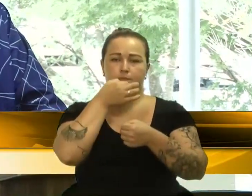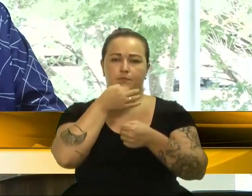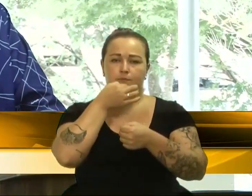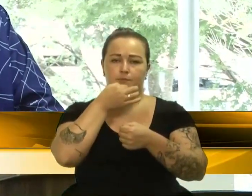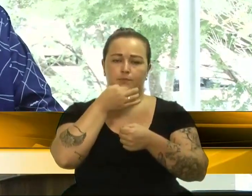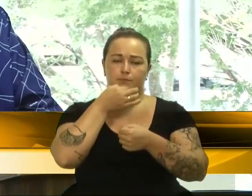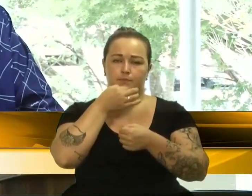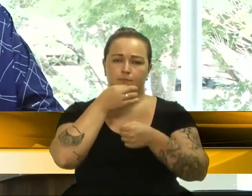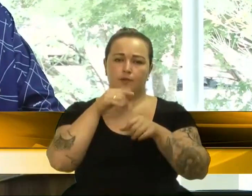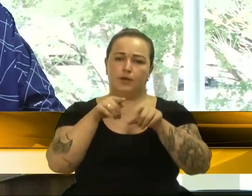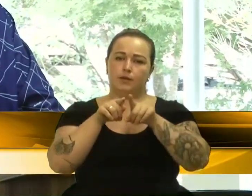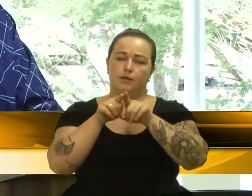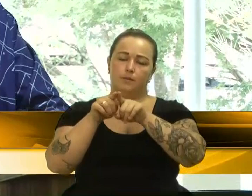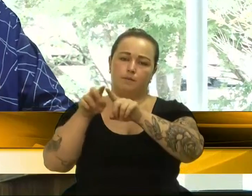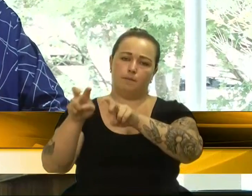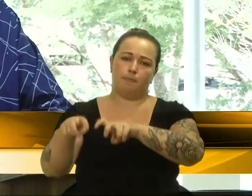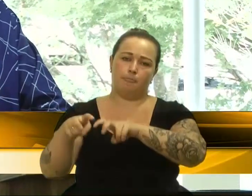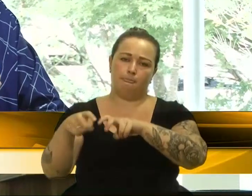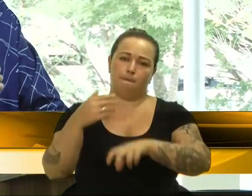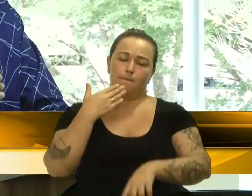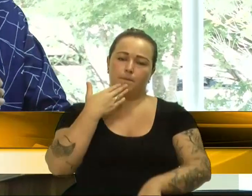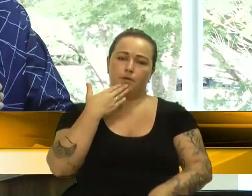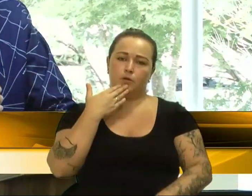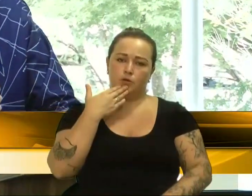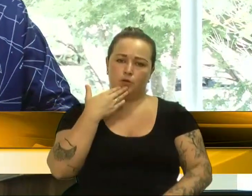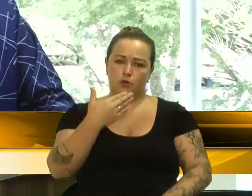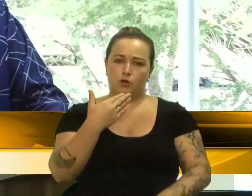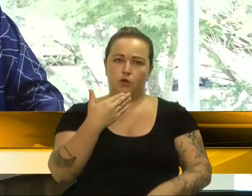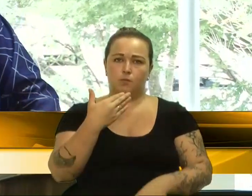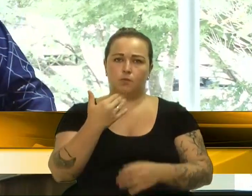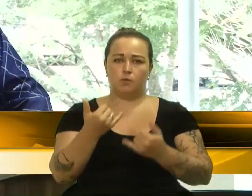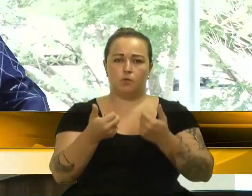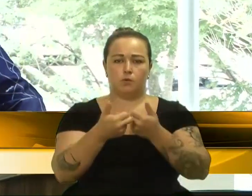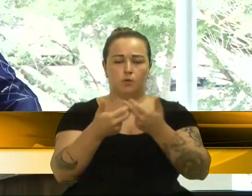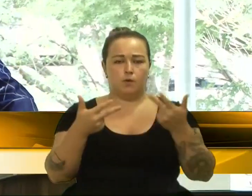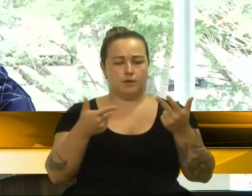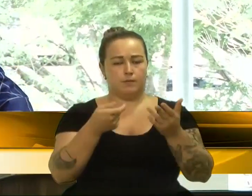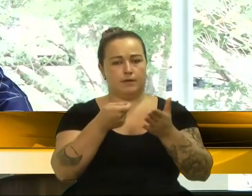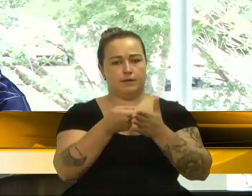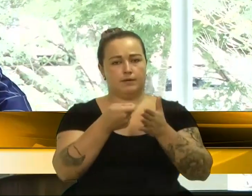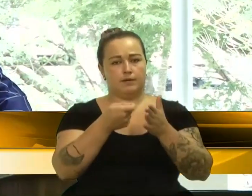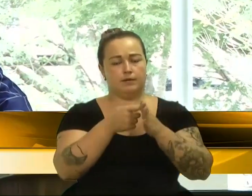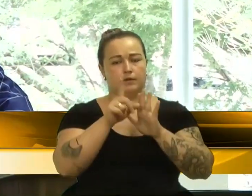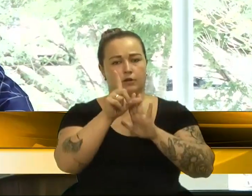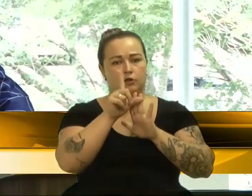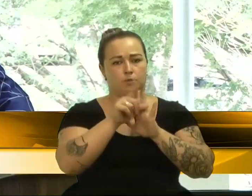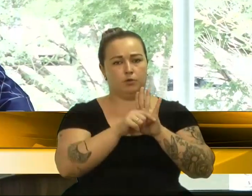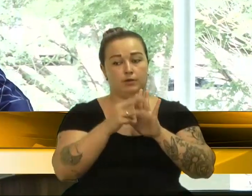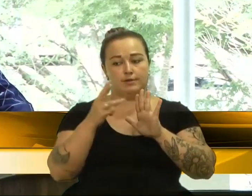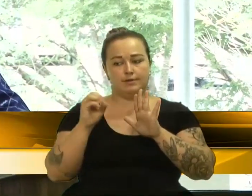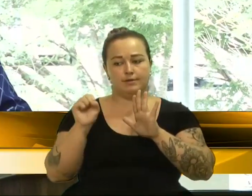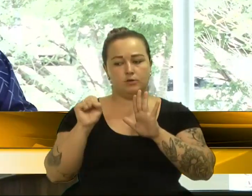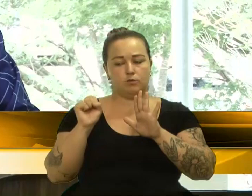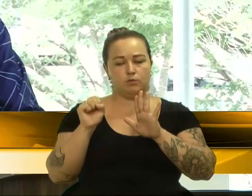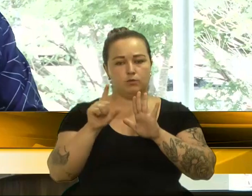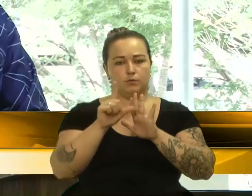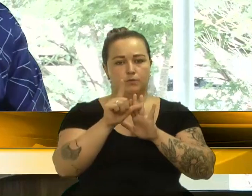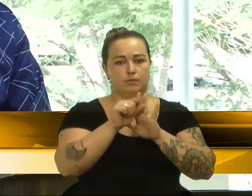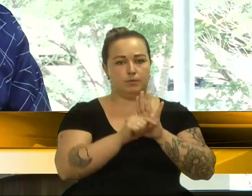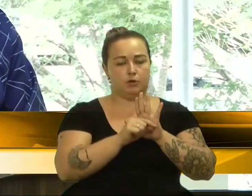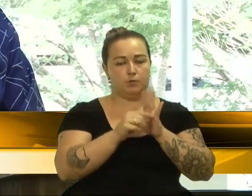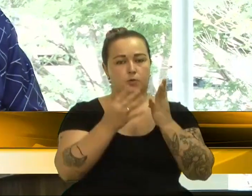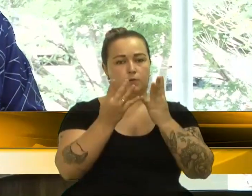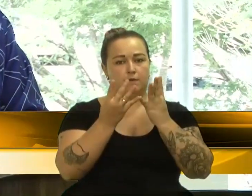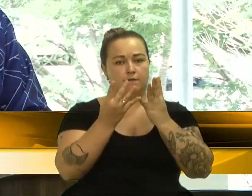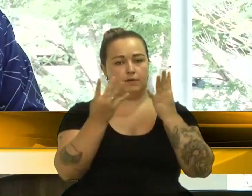como também no interior. Pedimos ações para reduzir 30 segundos, velho. As filas